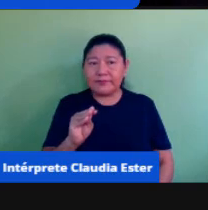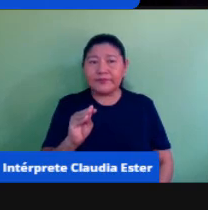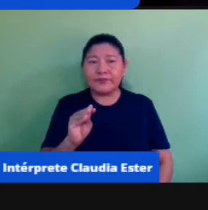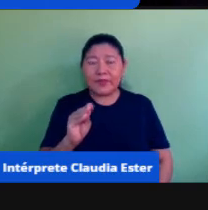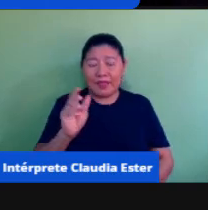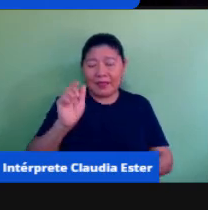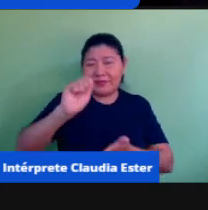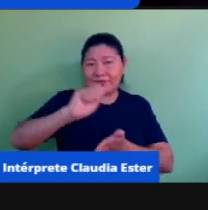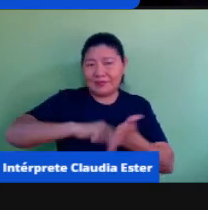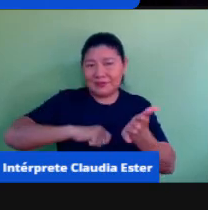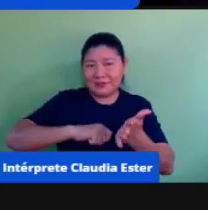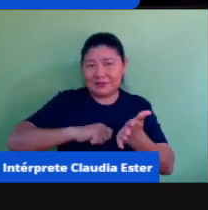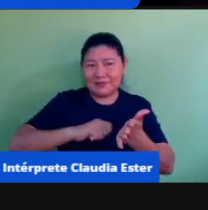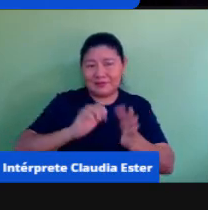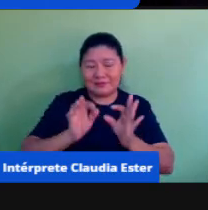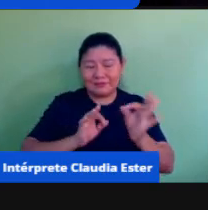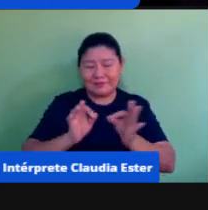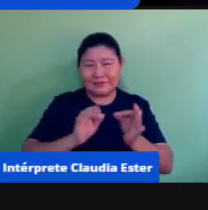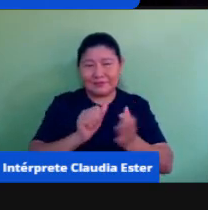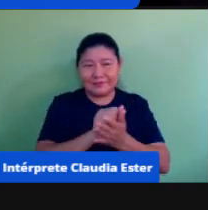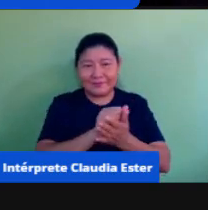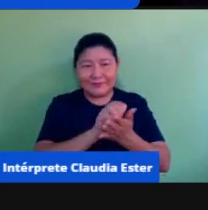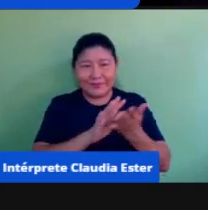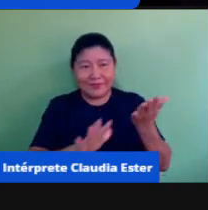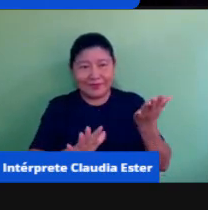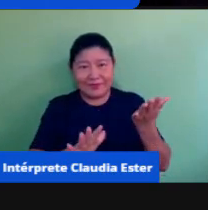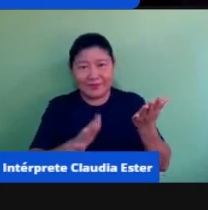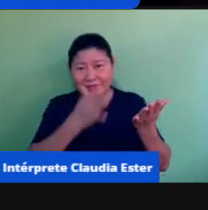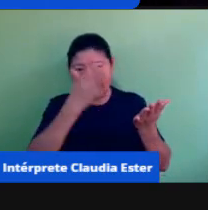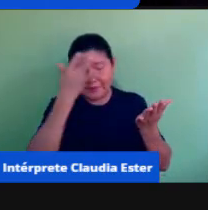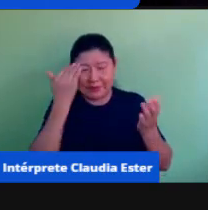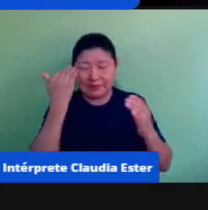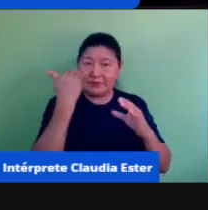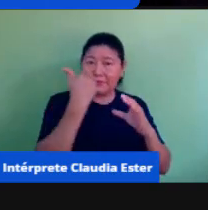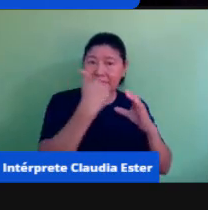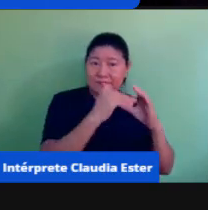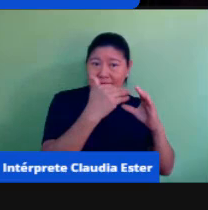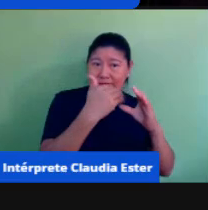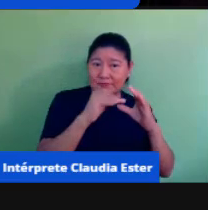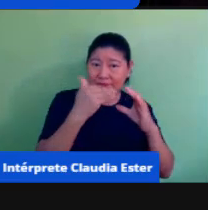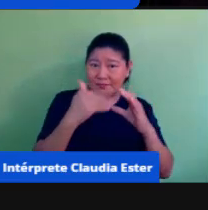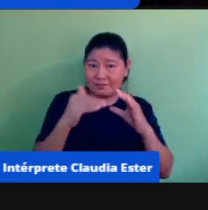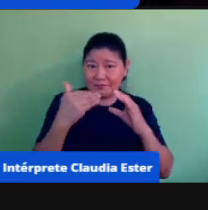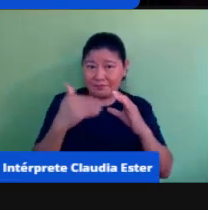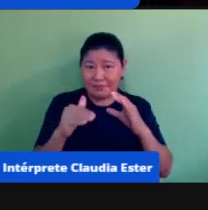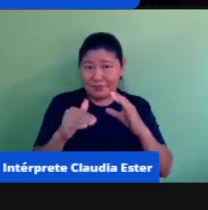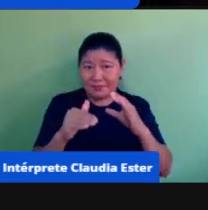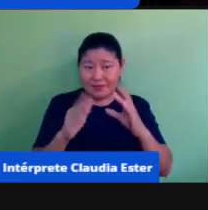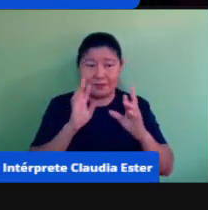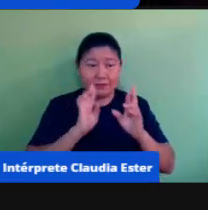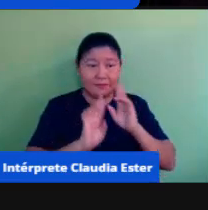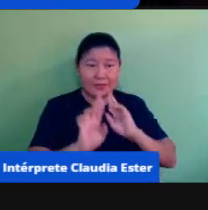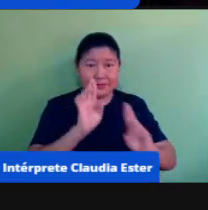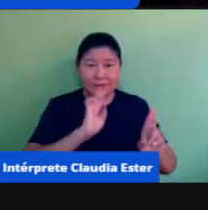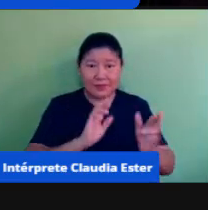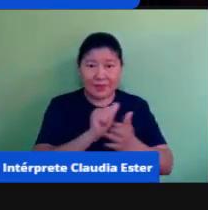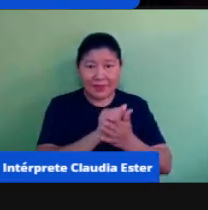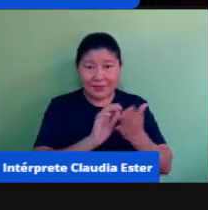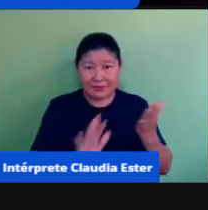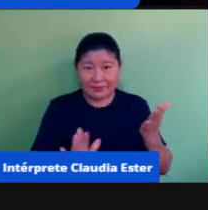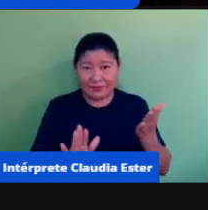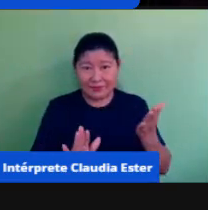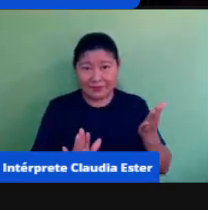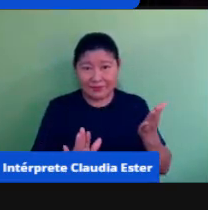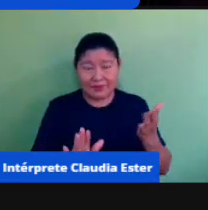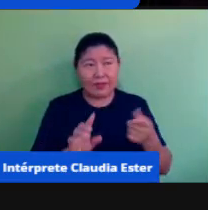suas atividades, quem acessar, que você mandar o link, quem acessar para responder essas atividades, você tem acesso